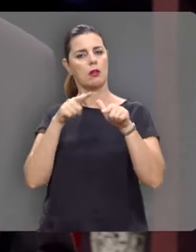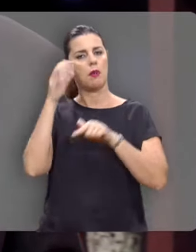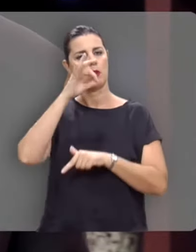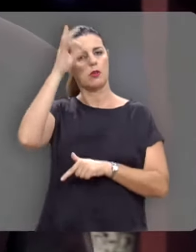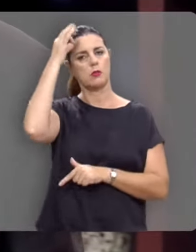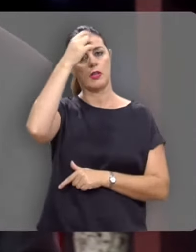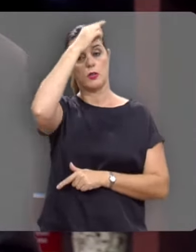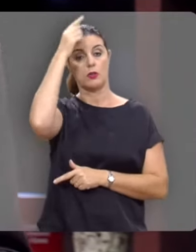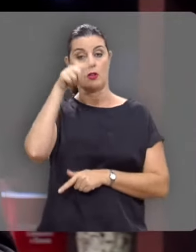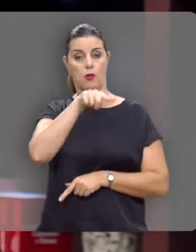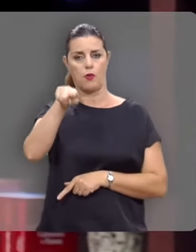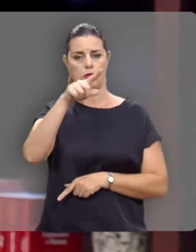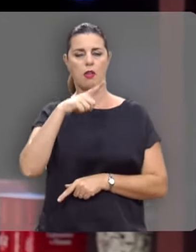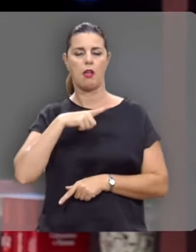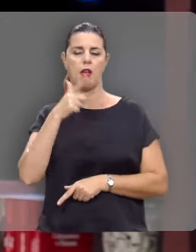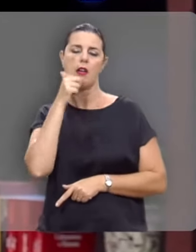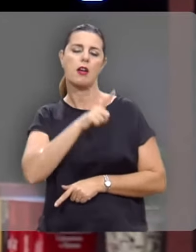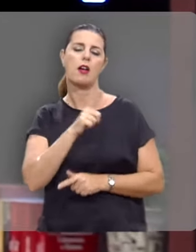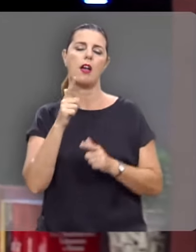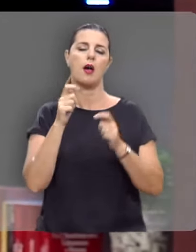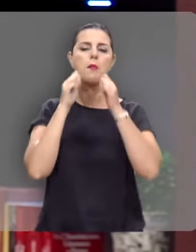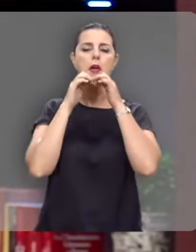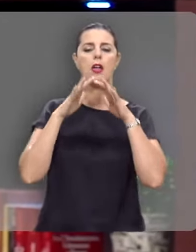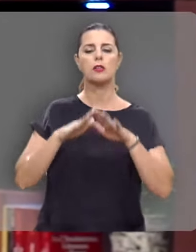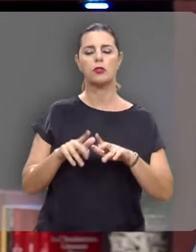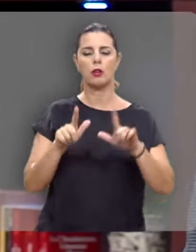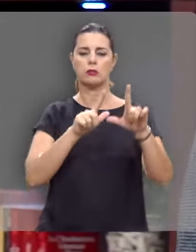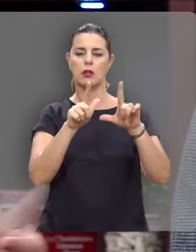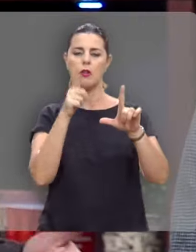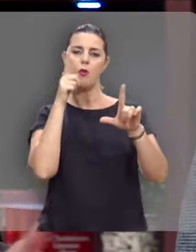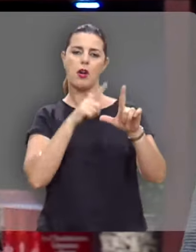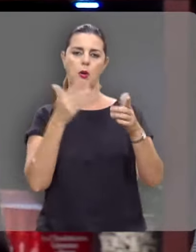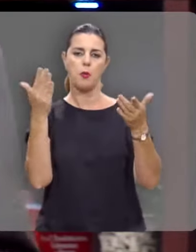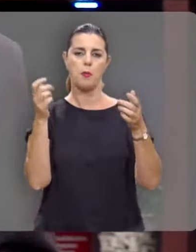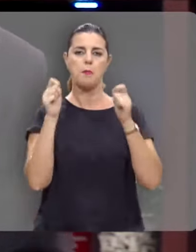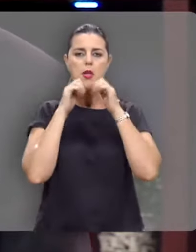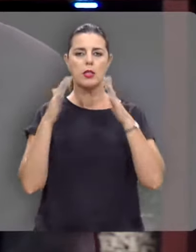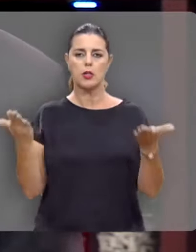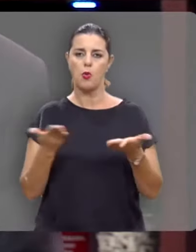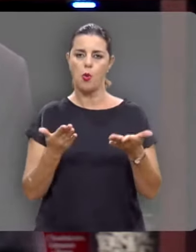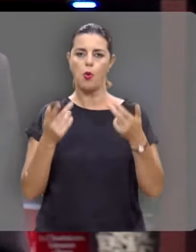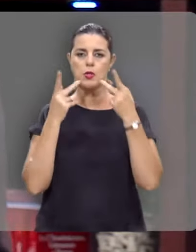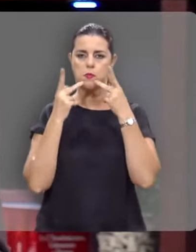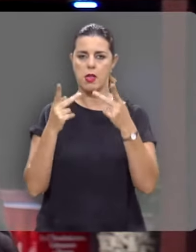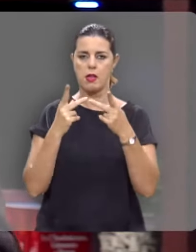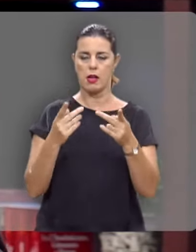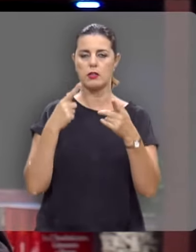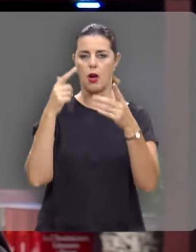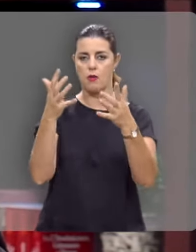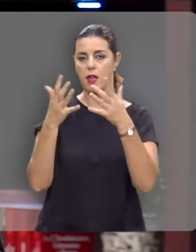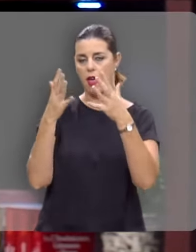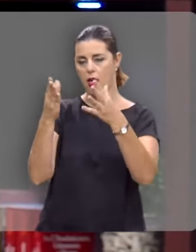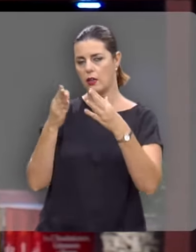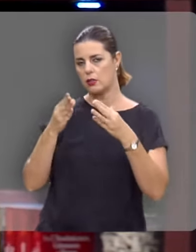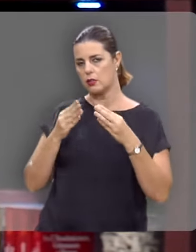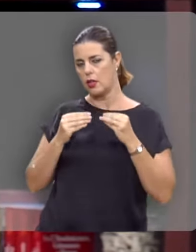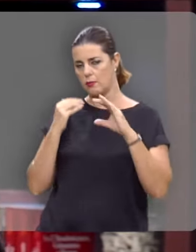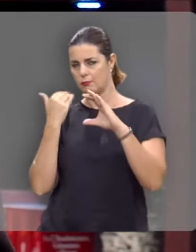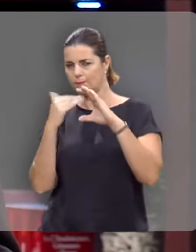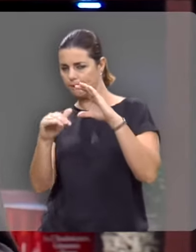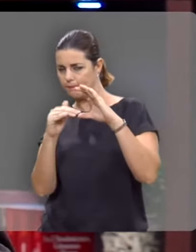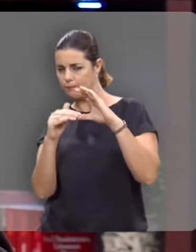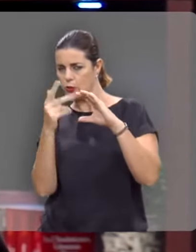dessa ação. E você que tem sido abençoado por esse programa, foi abençoado hoje por essa mensagem e quer receber